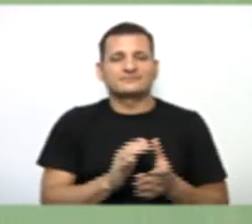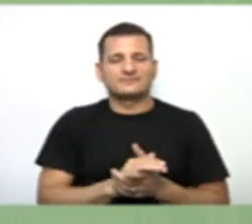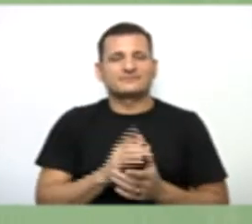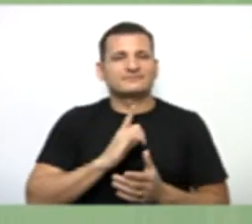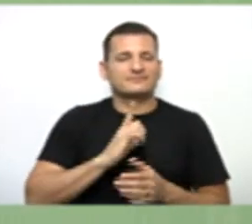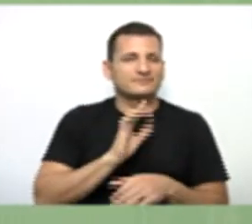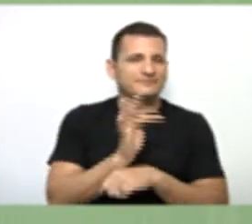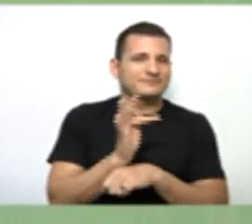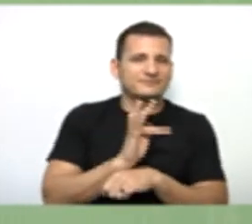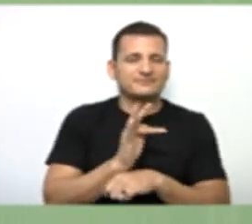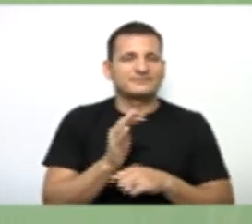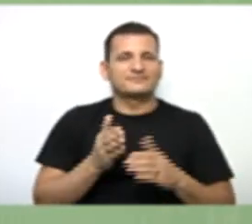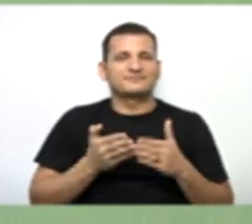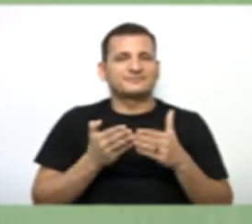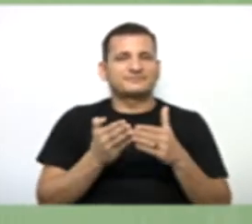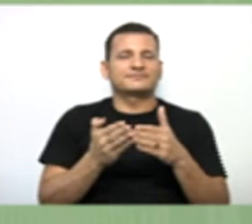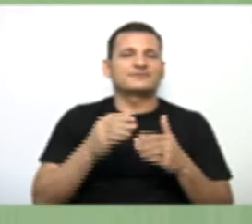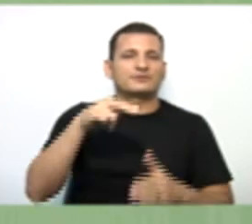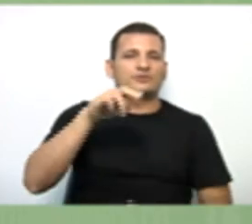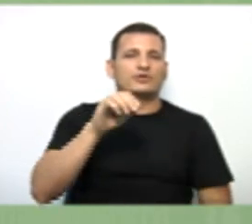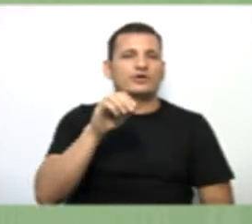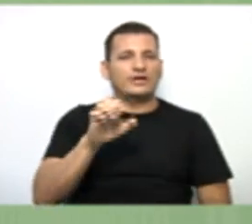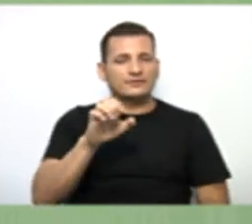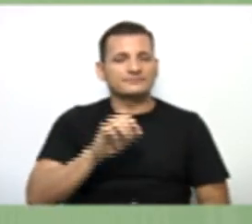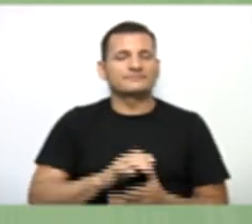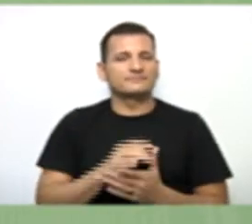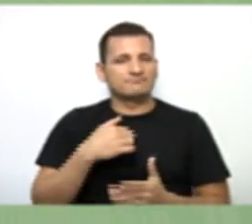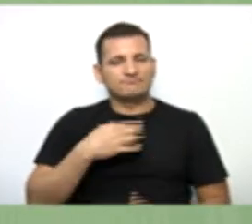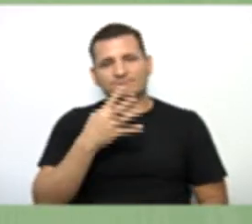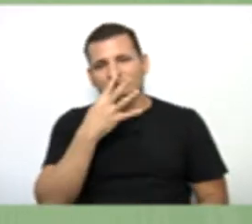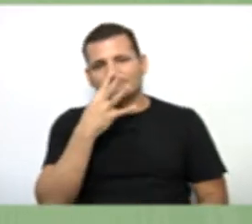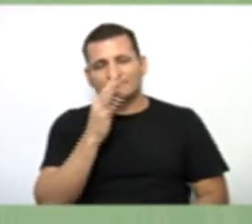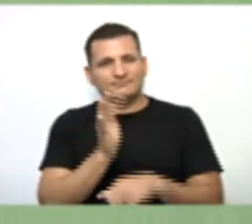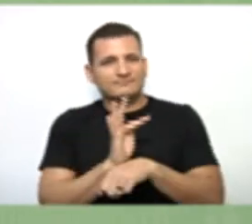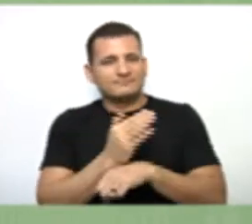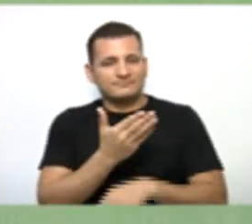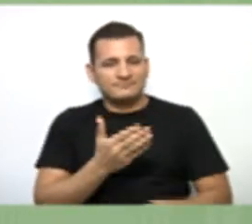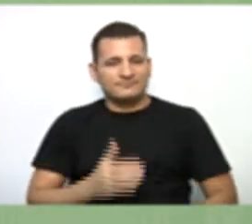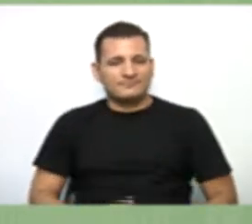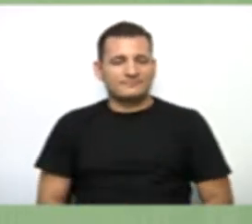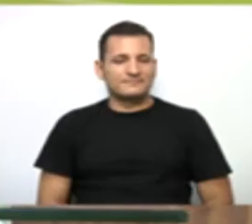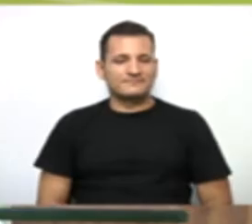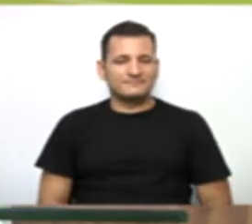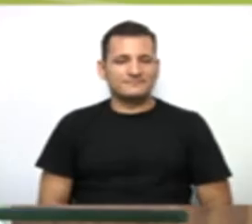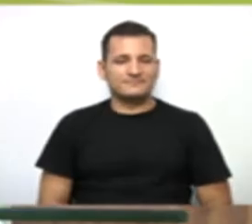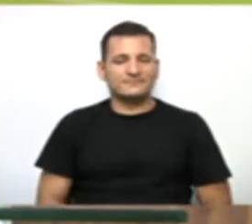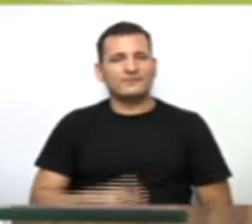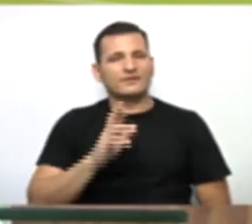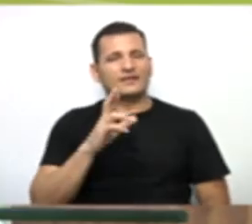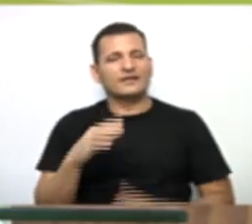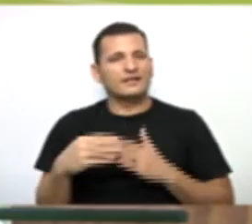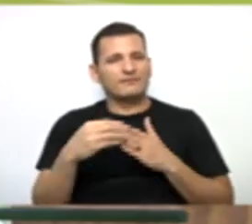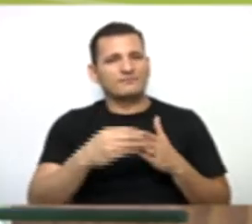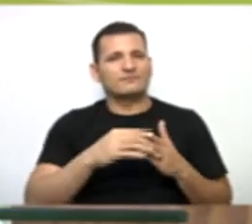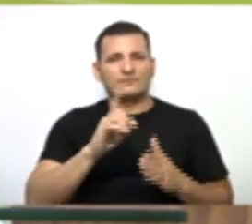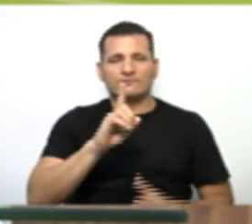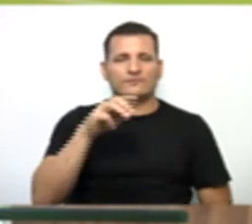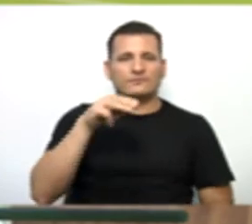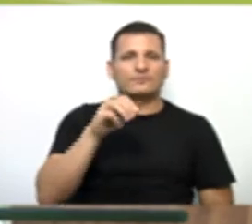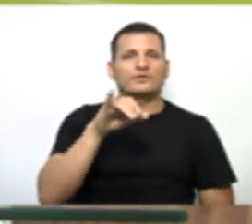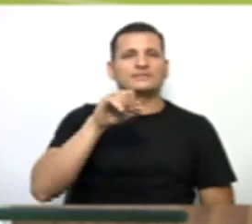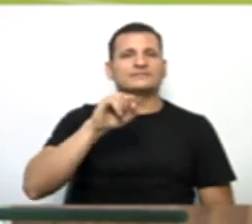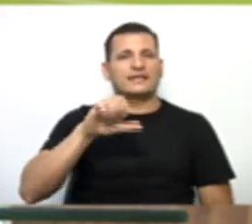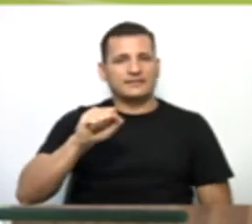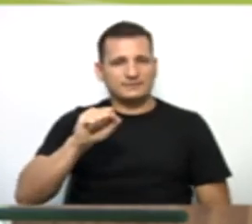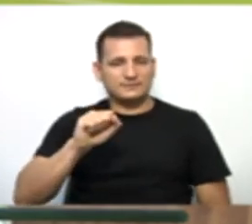Noé. Aí já matou a questão. Eu assisti, bacana. Então, quem levou os animais para a arca não foi Moisés, e sim